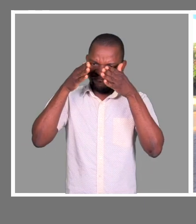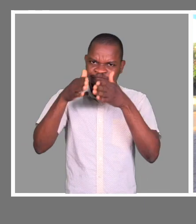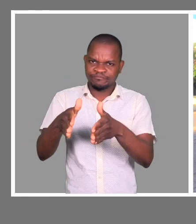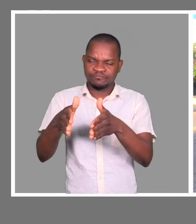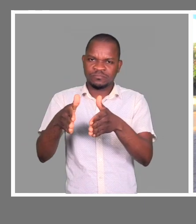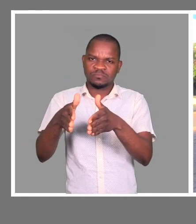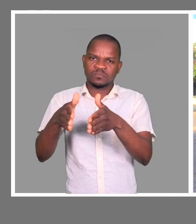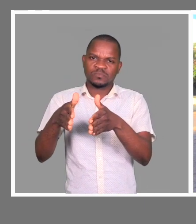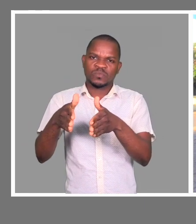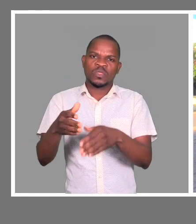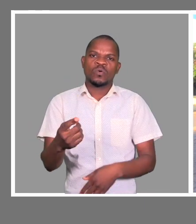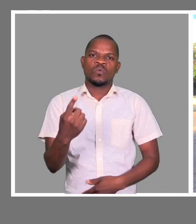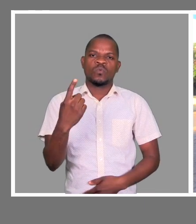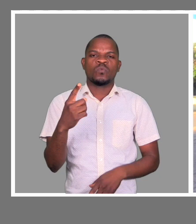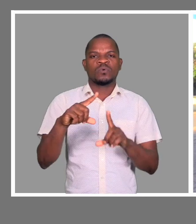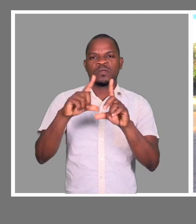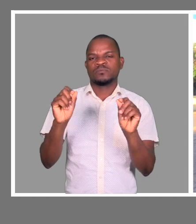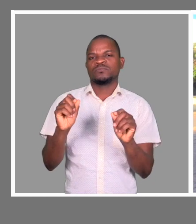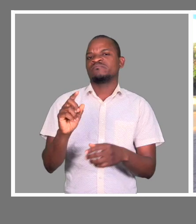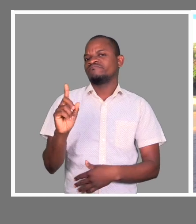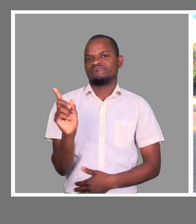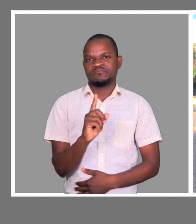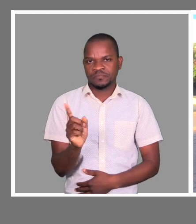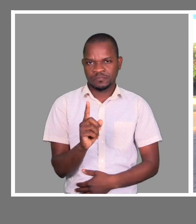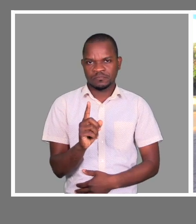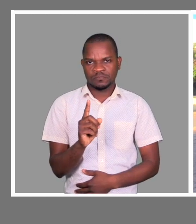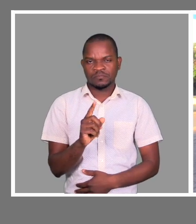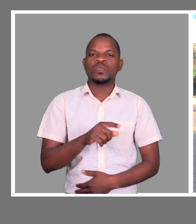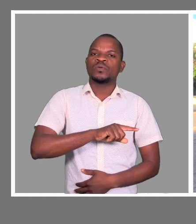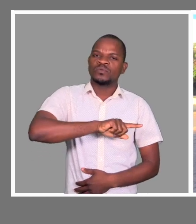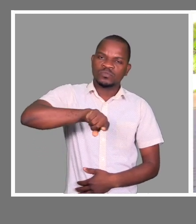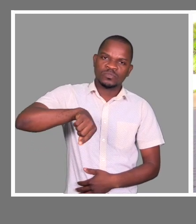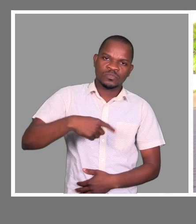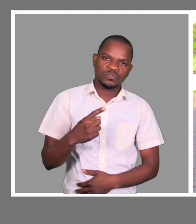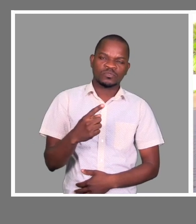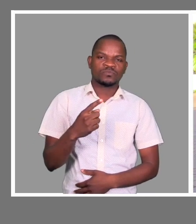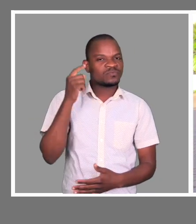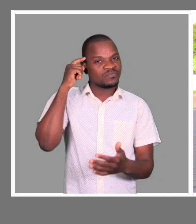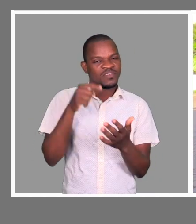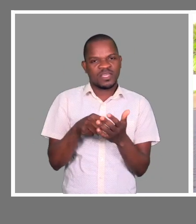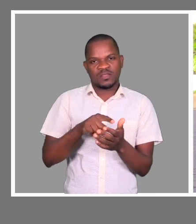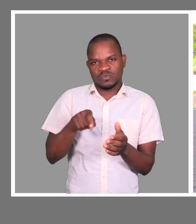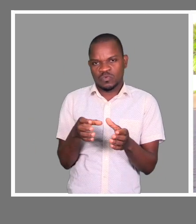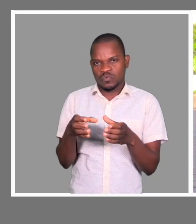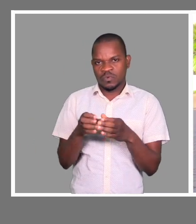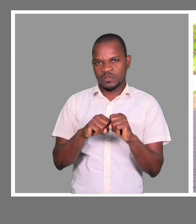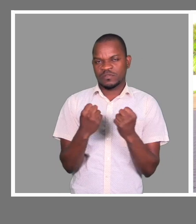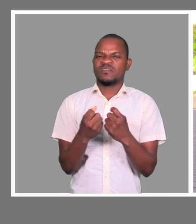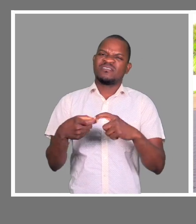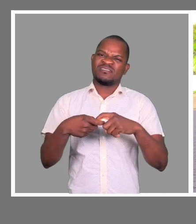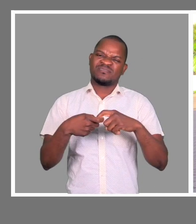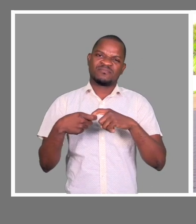direção. Nós somos uma família que abrange todo tipo de